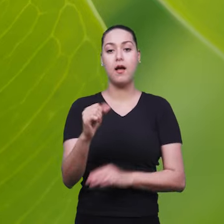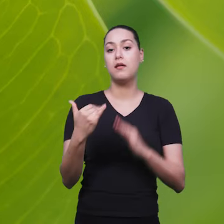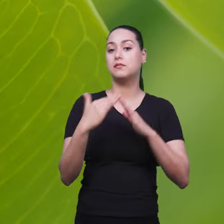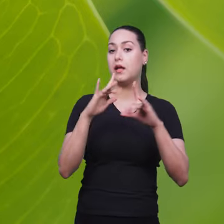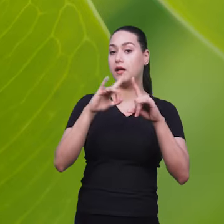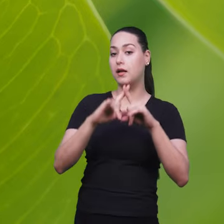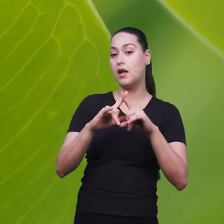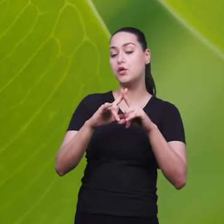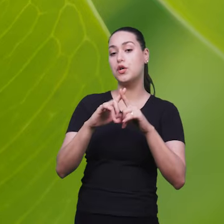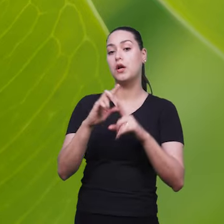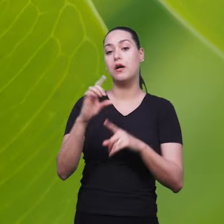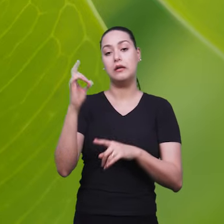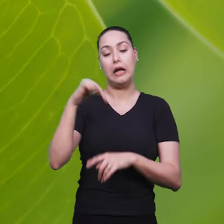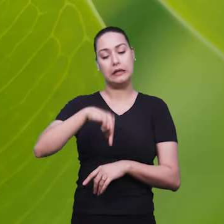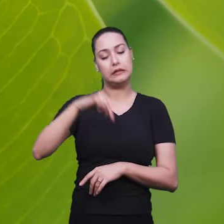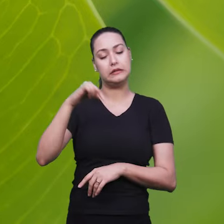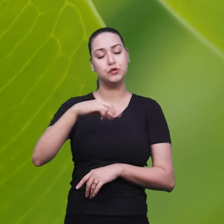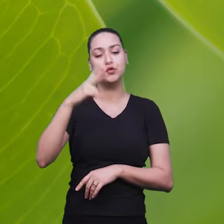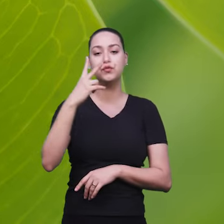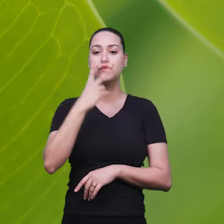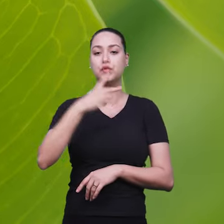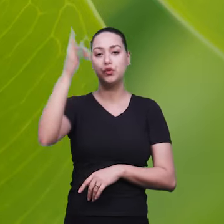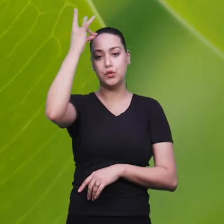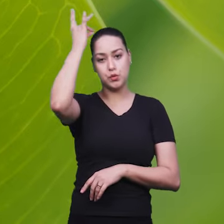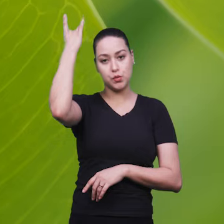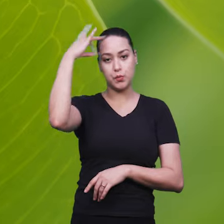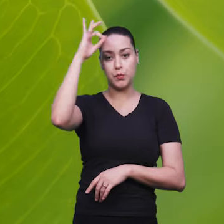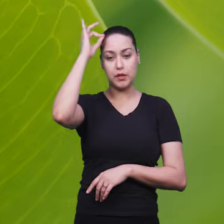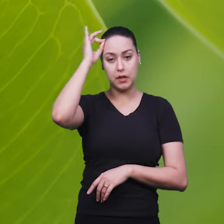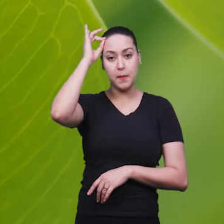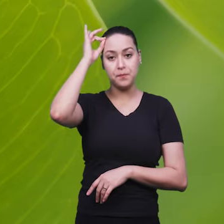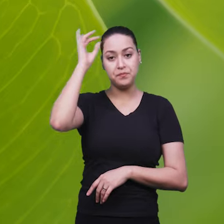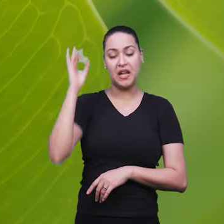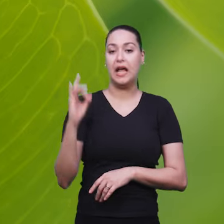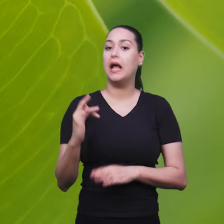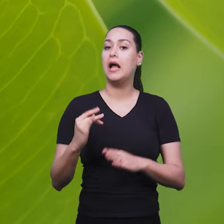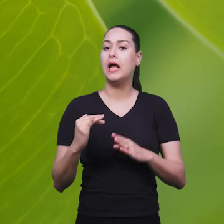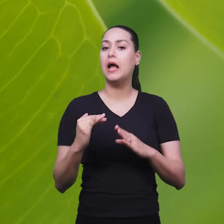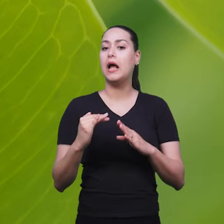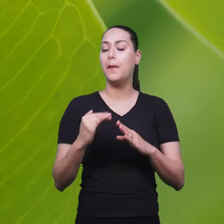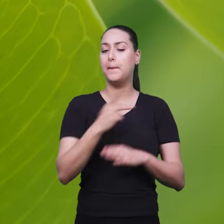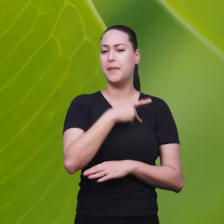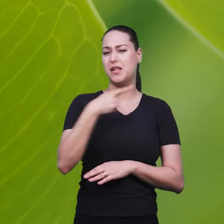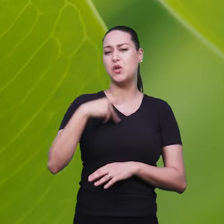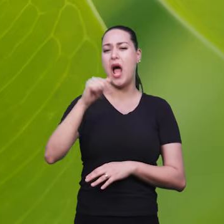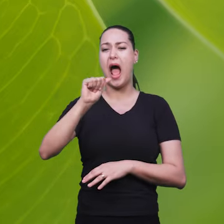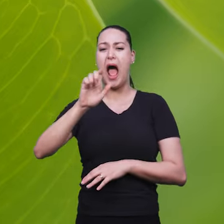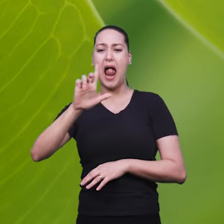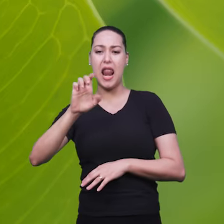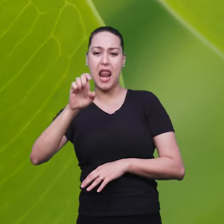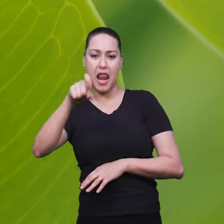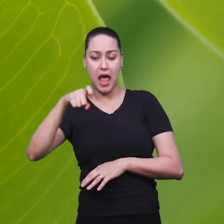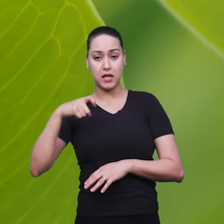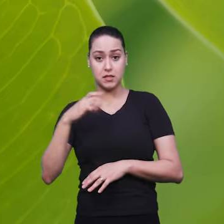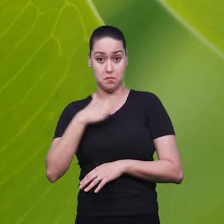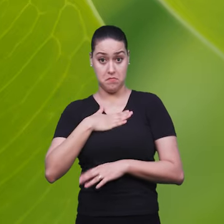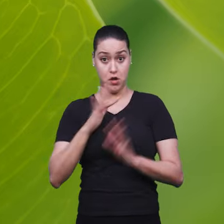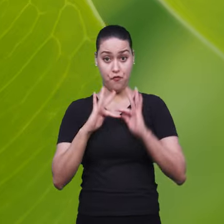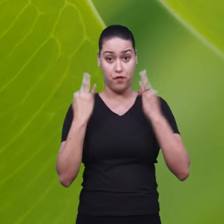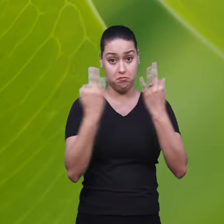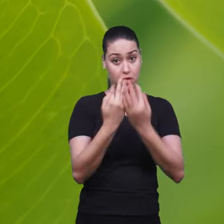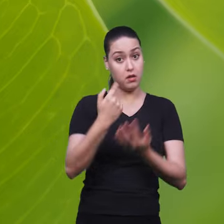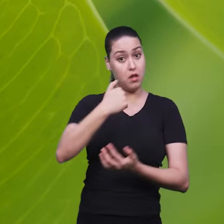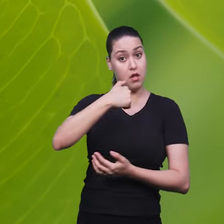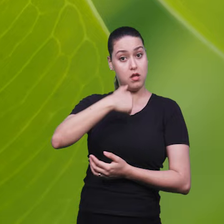Conceição, Linhares, Espírito Santo, do Ministério do Pastor Alex Demo. Minha família e eu gostamos de testificar através deste